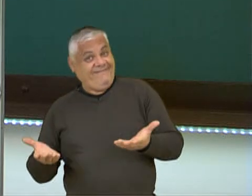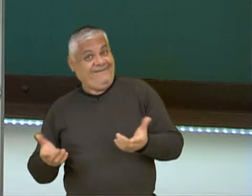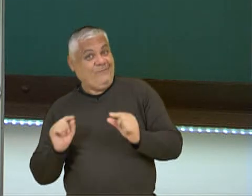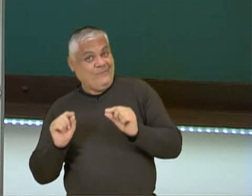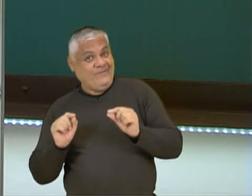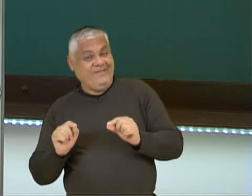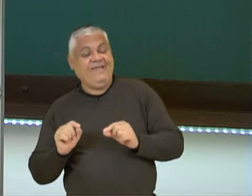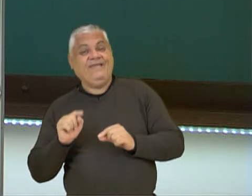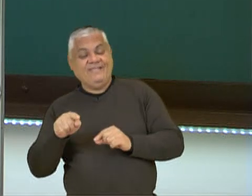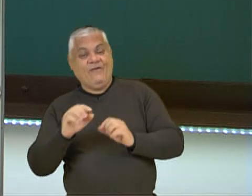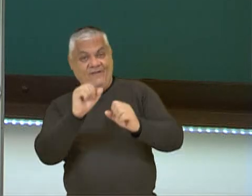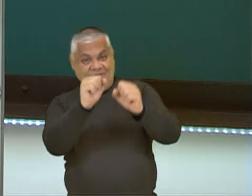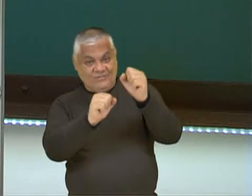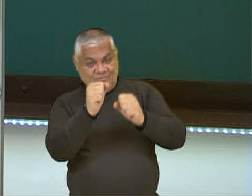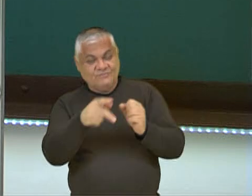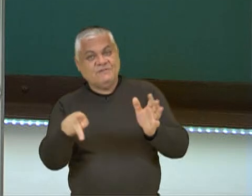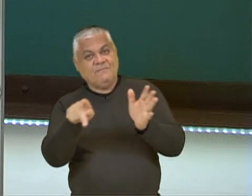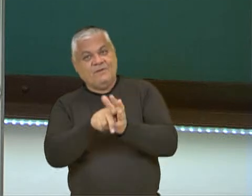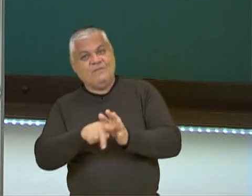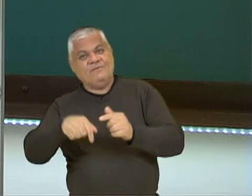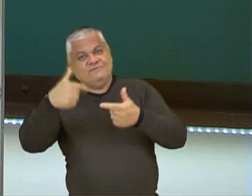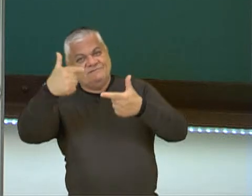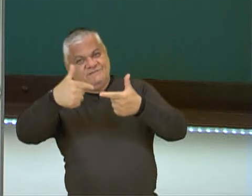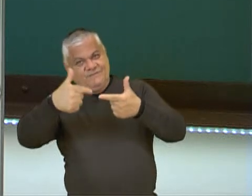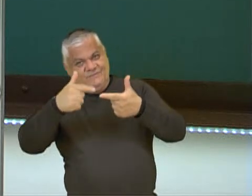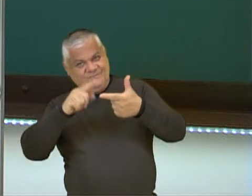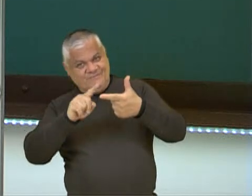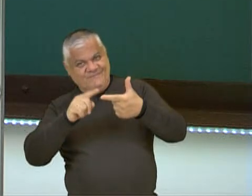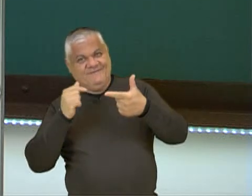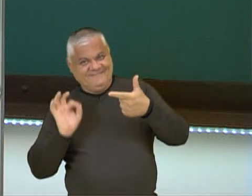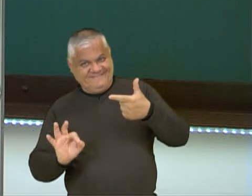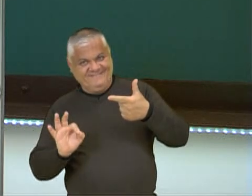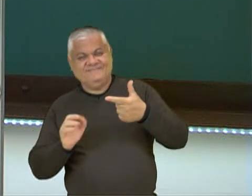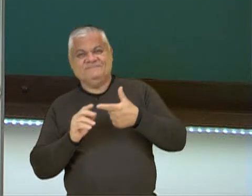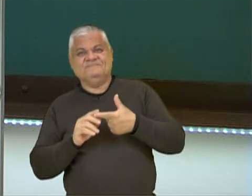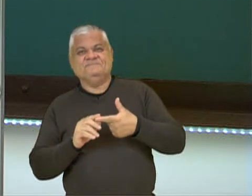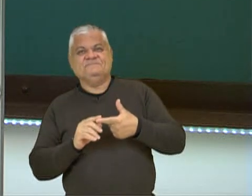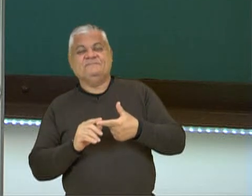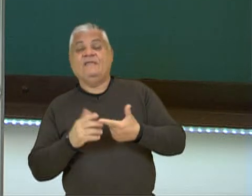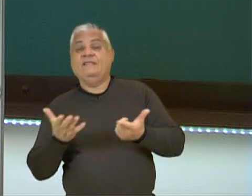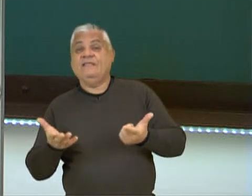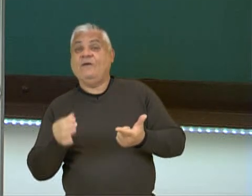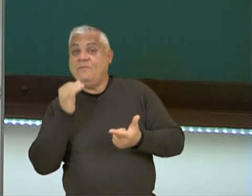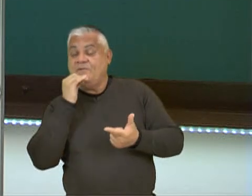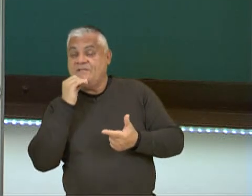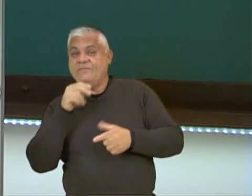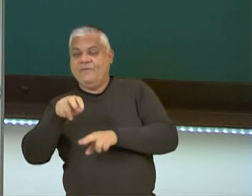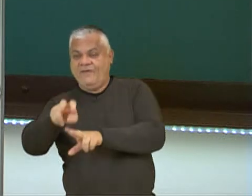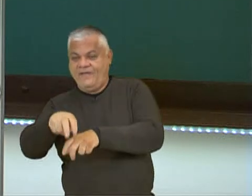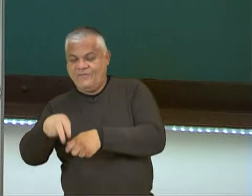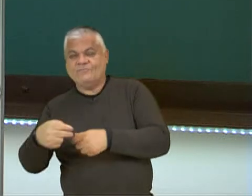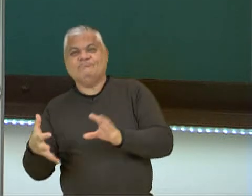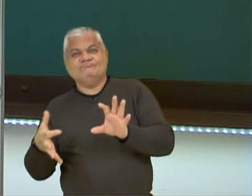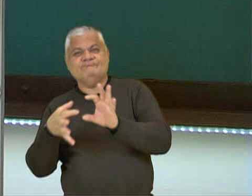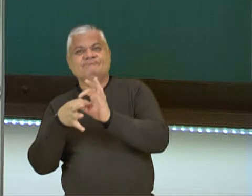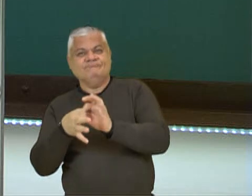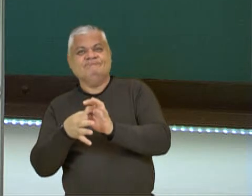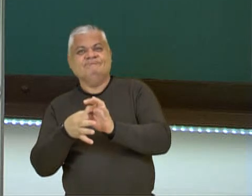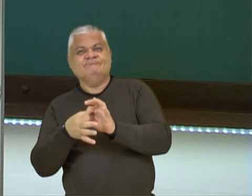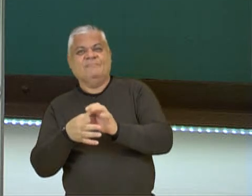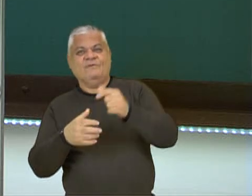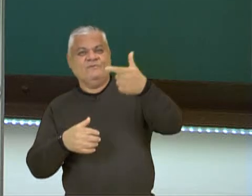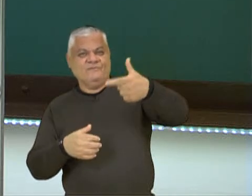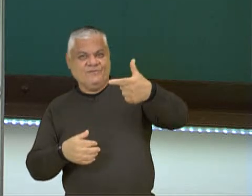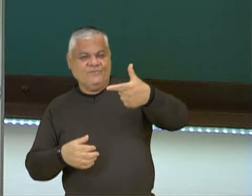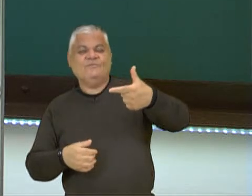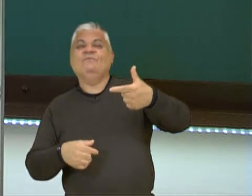A indústria faz parte do setor secundário da economia. Então, o agronegócio também está